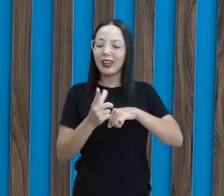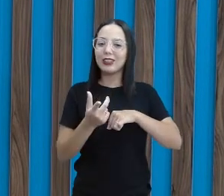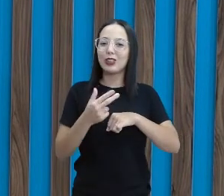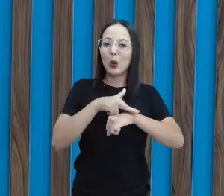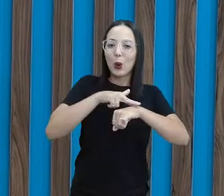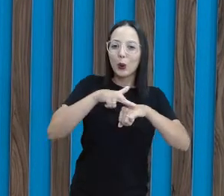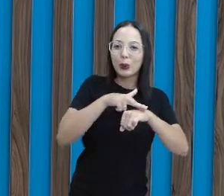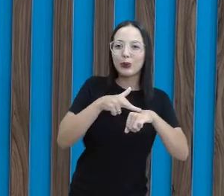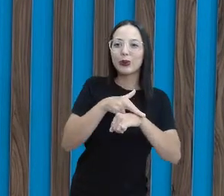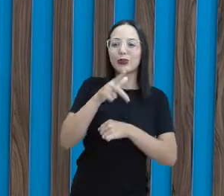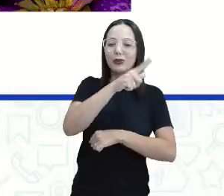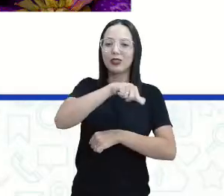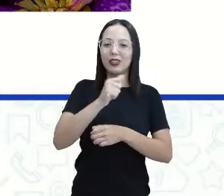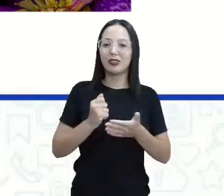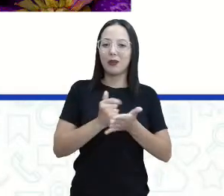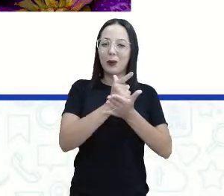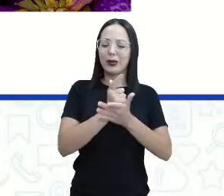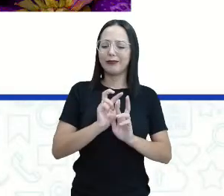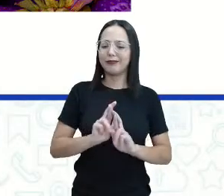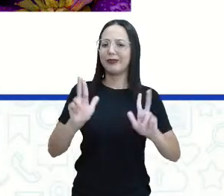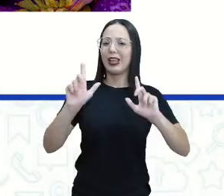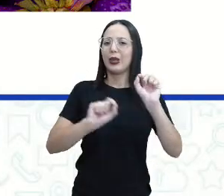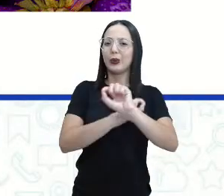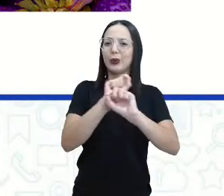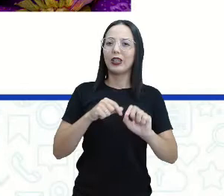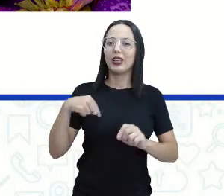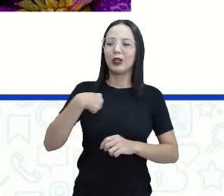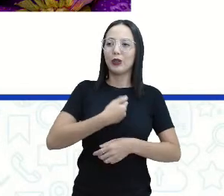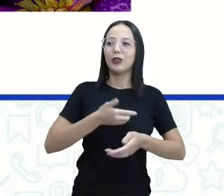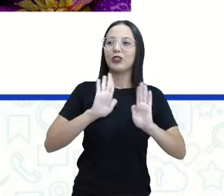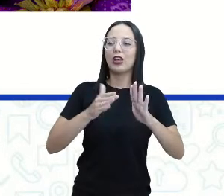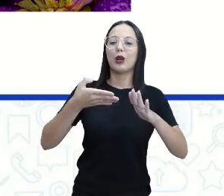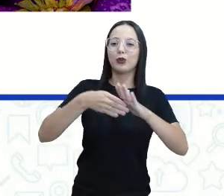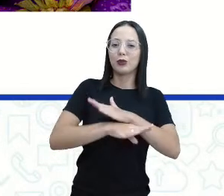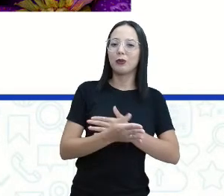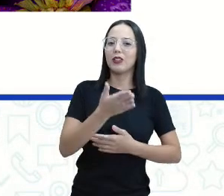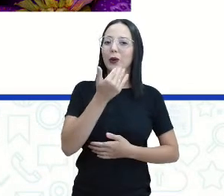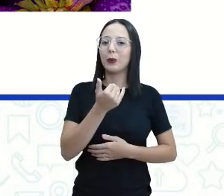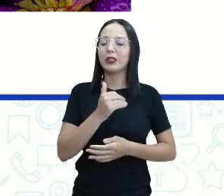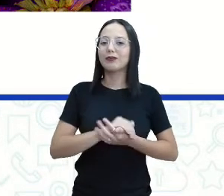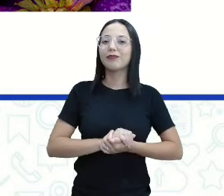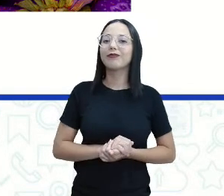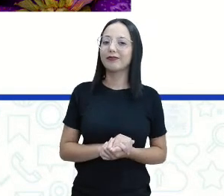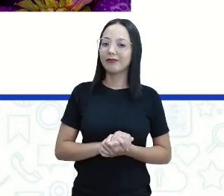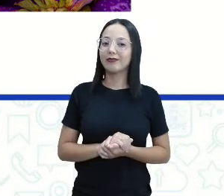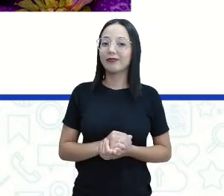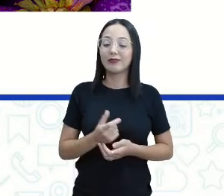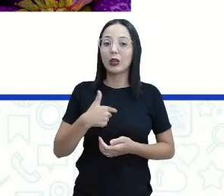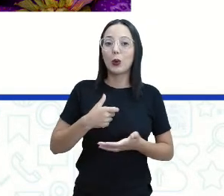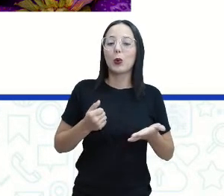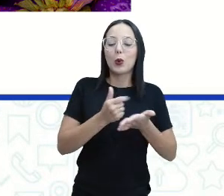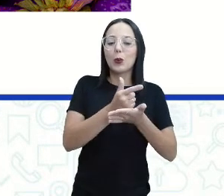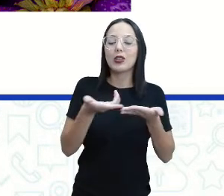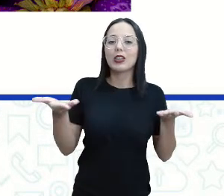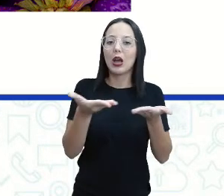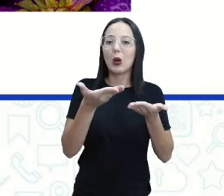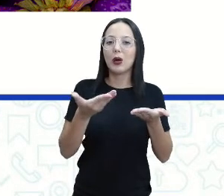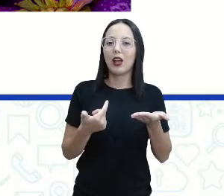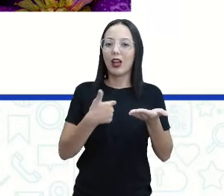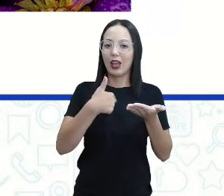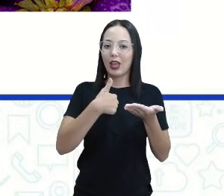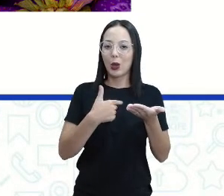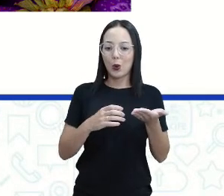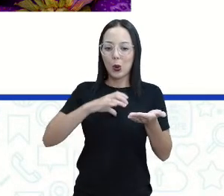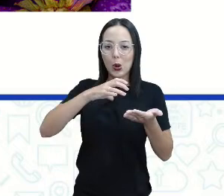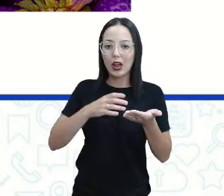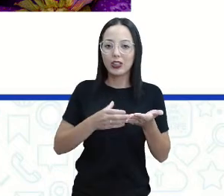com essa tonalidade completamente diferente do que estávamos acostumados? E comprei, e agora? Será que teria